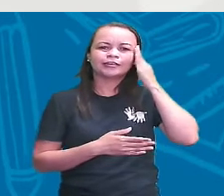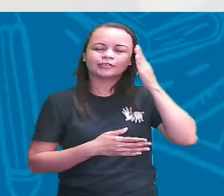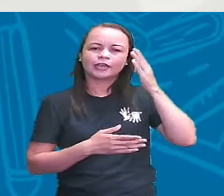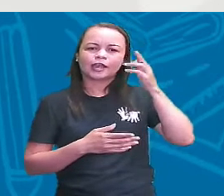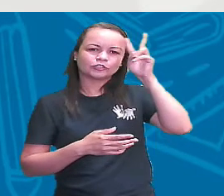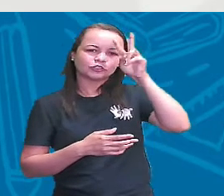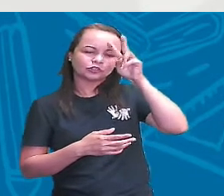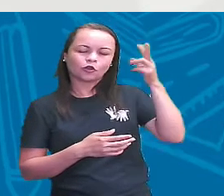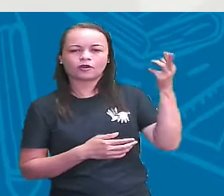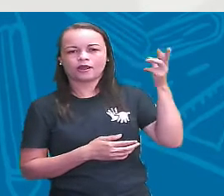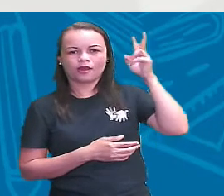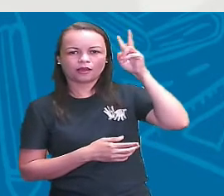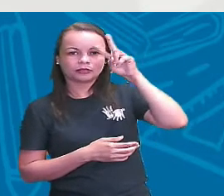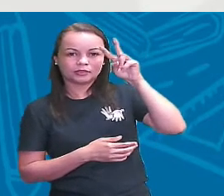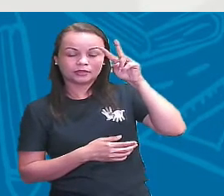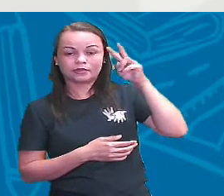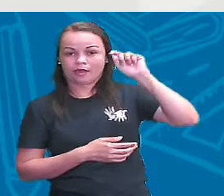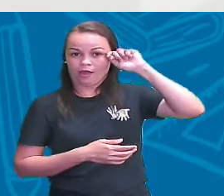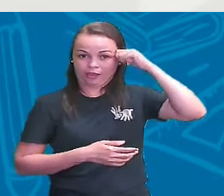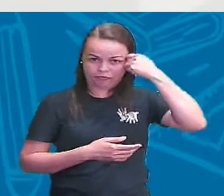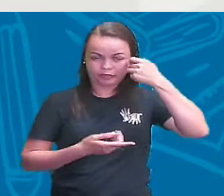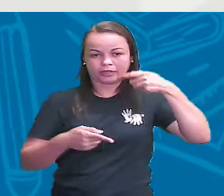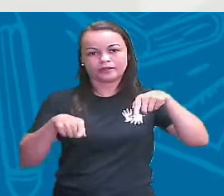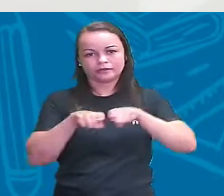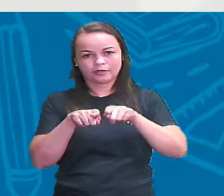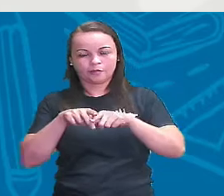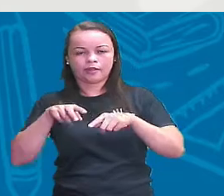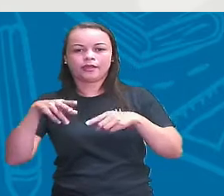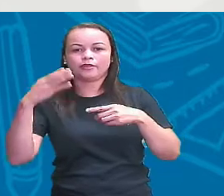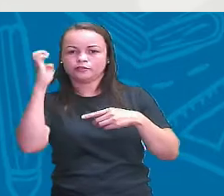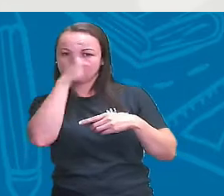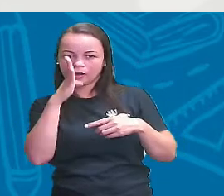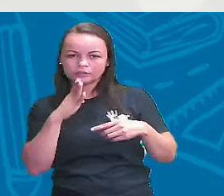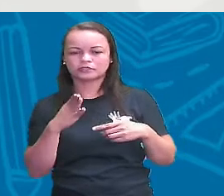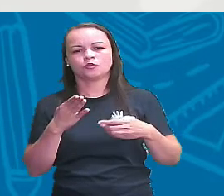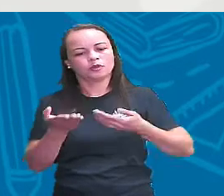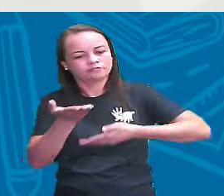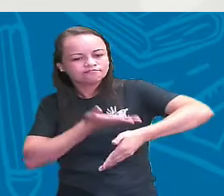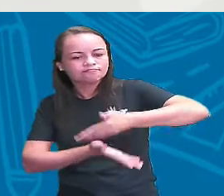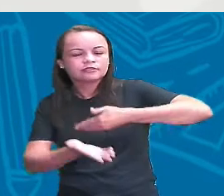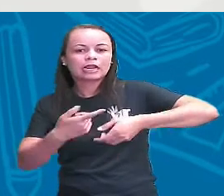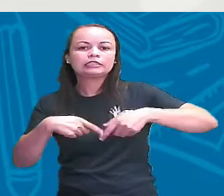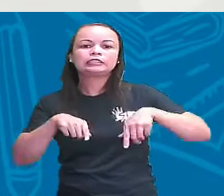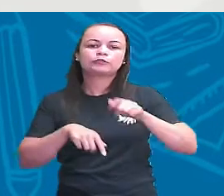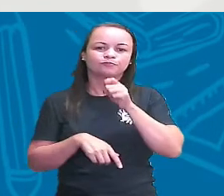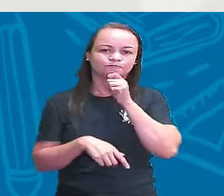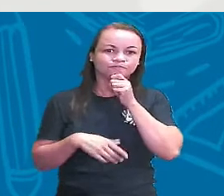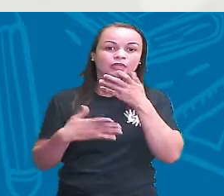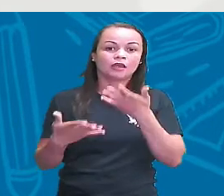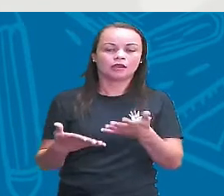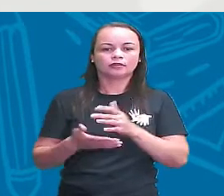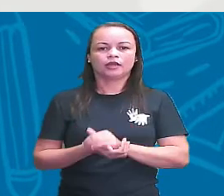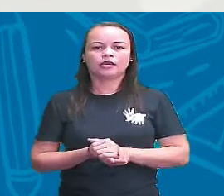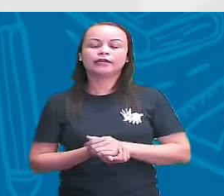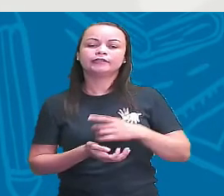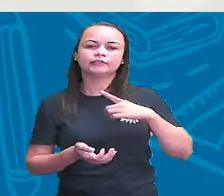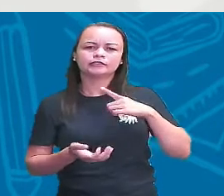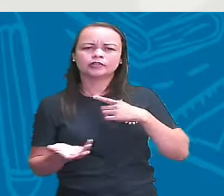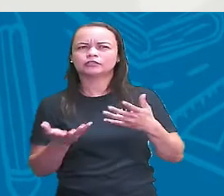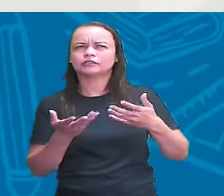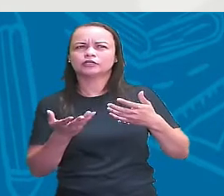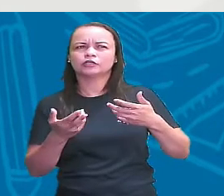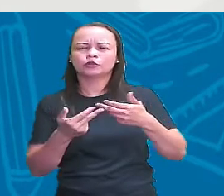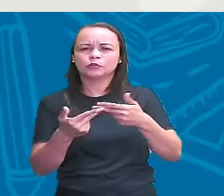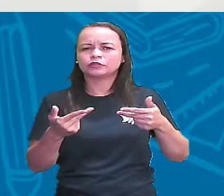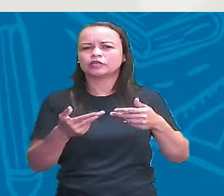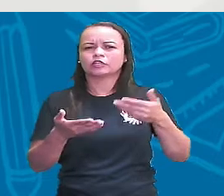estão relacionadas, tá? A origem desses povos ainda é incerta, né? Existem indícios